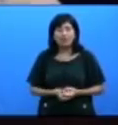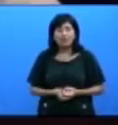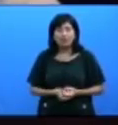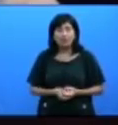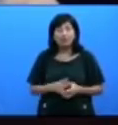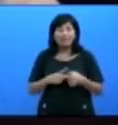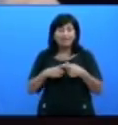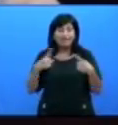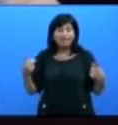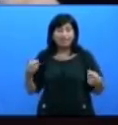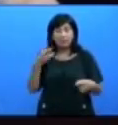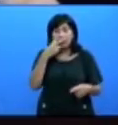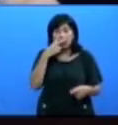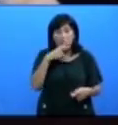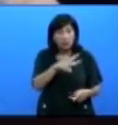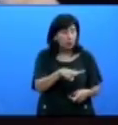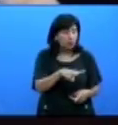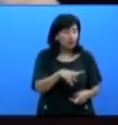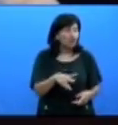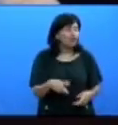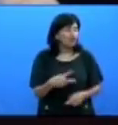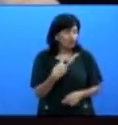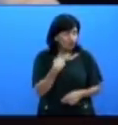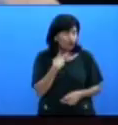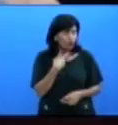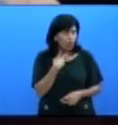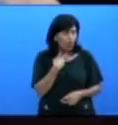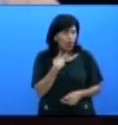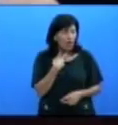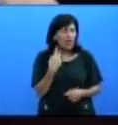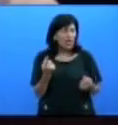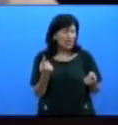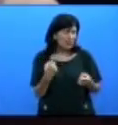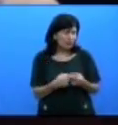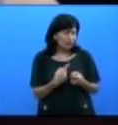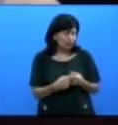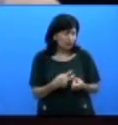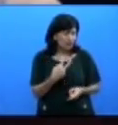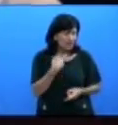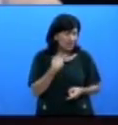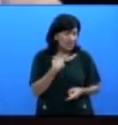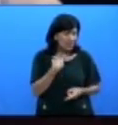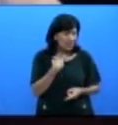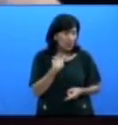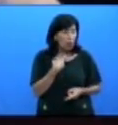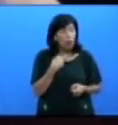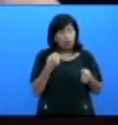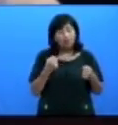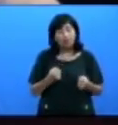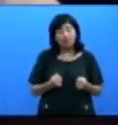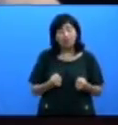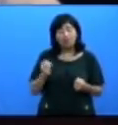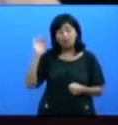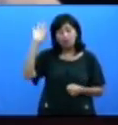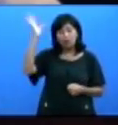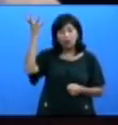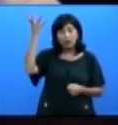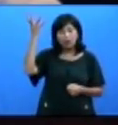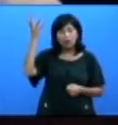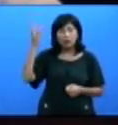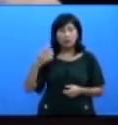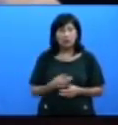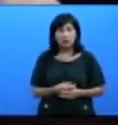a gente fica na expectativa do veto, o que normalmente tem acontecido. E, em seguida, porque, por